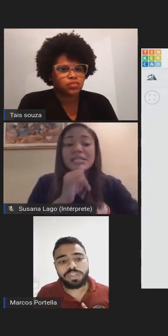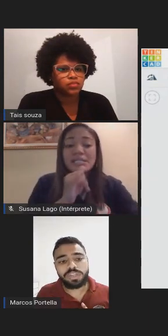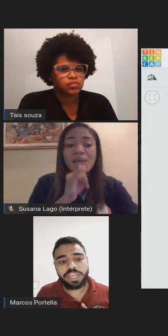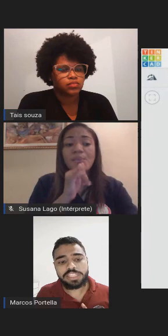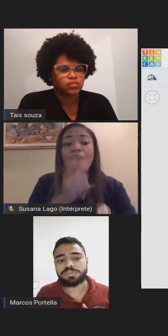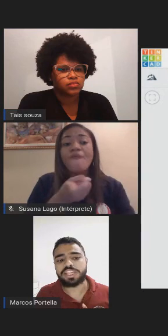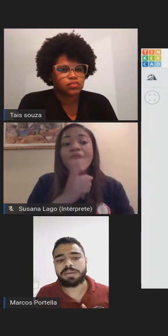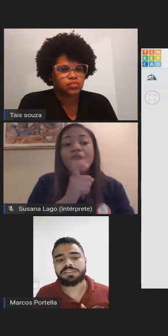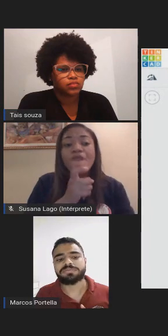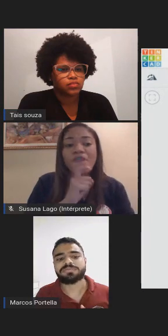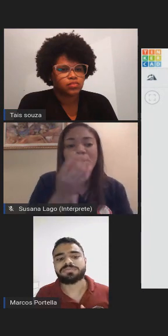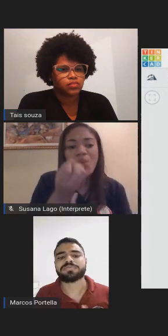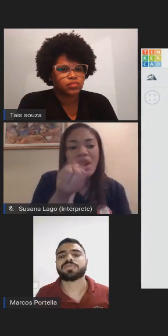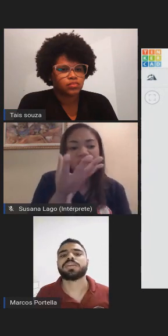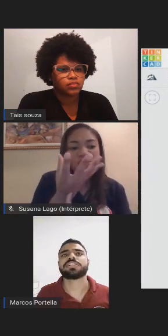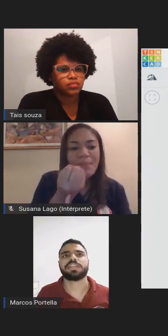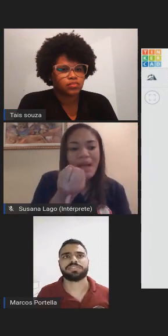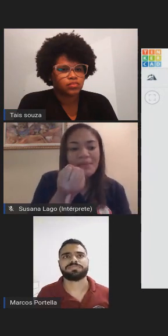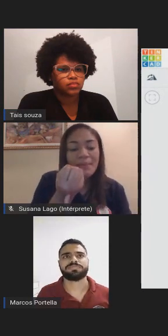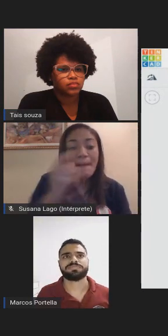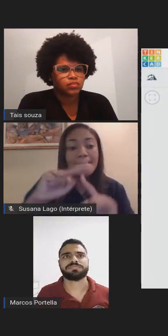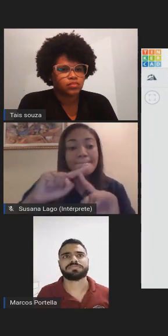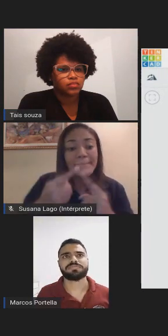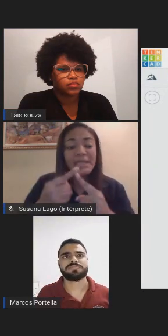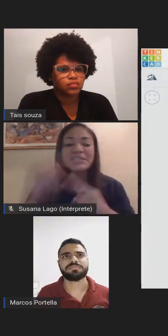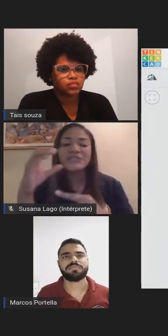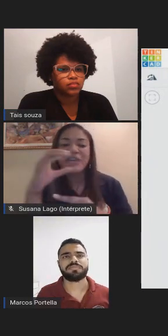Ficou muito quente a ponto de queimar? O LED acende.